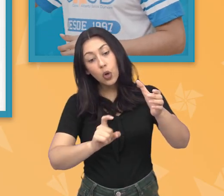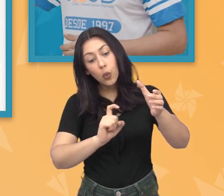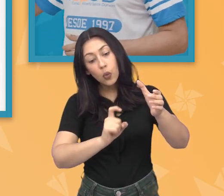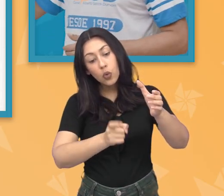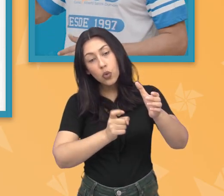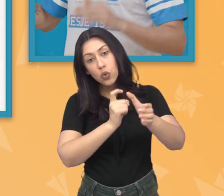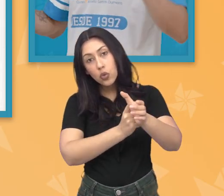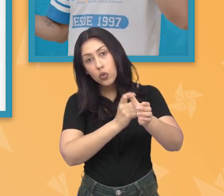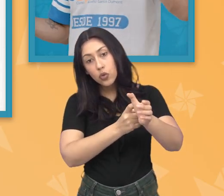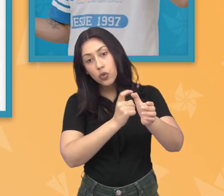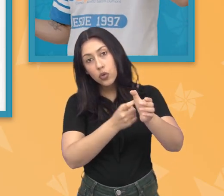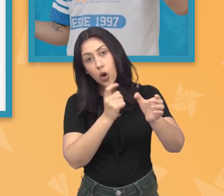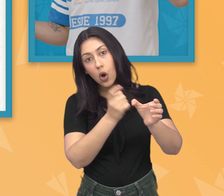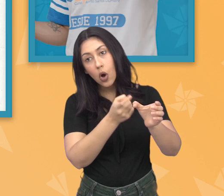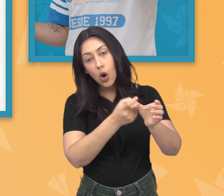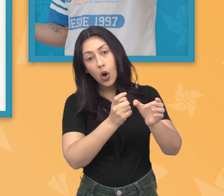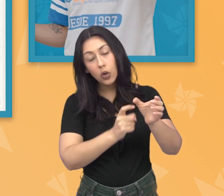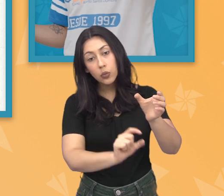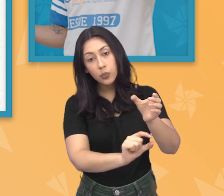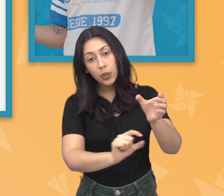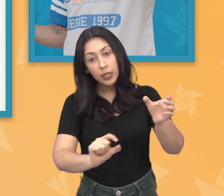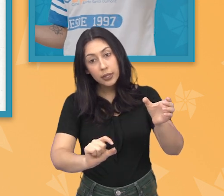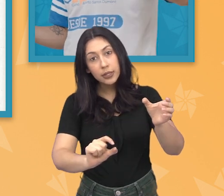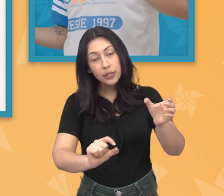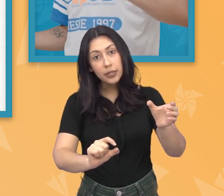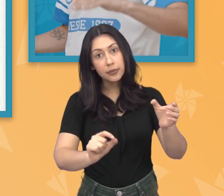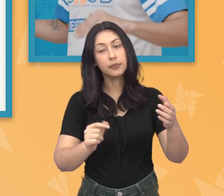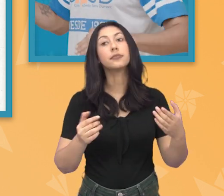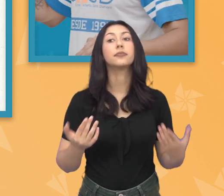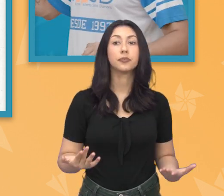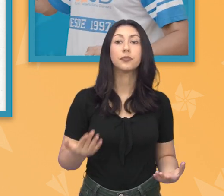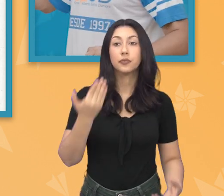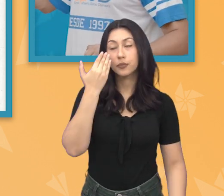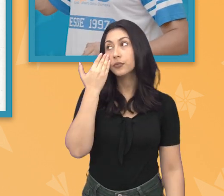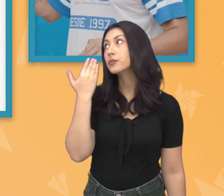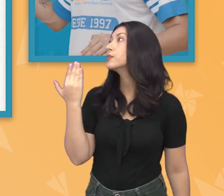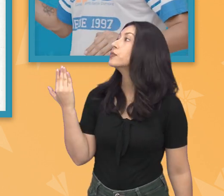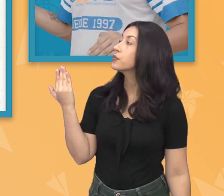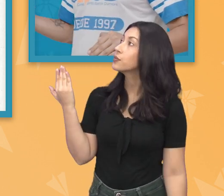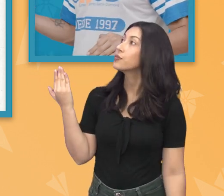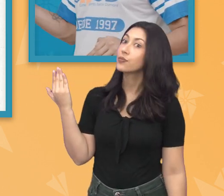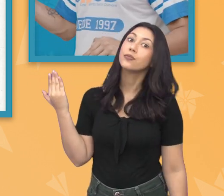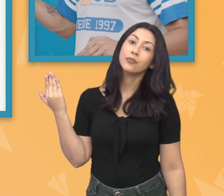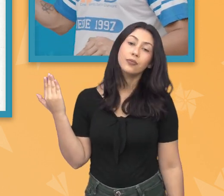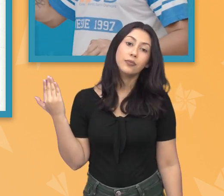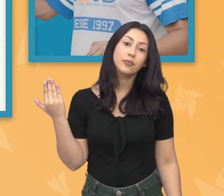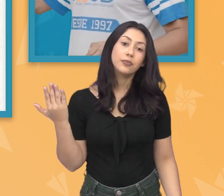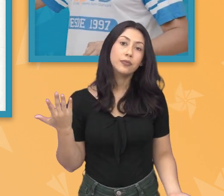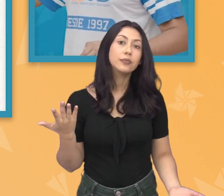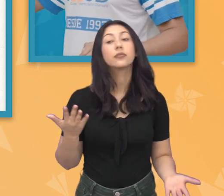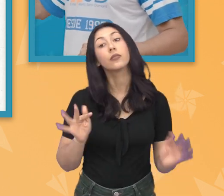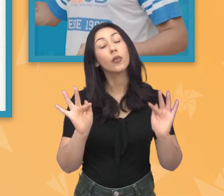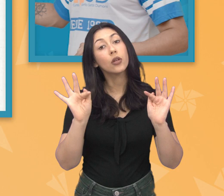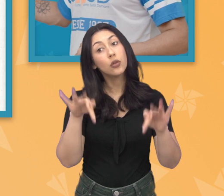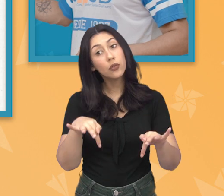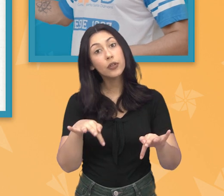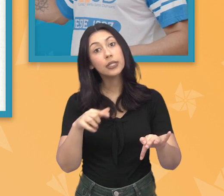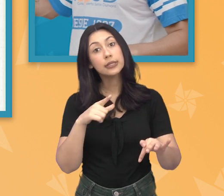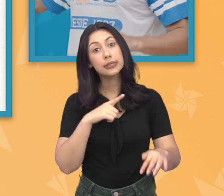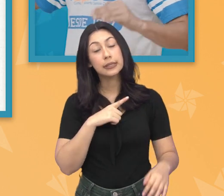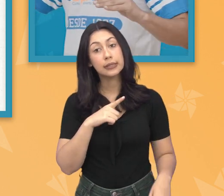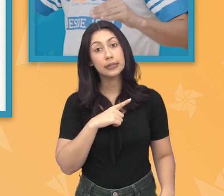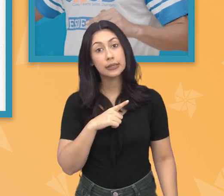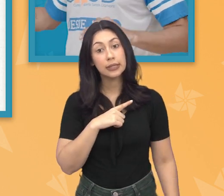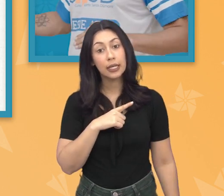imagem, né, a gente deixa sedimentar, que é esse nome que a gente deixa ele de decantar também. Depois a gente retira o líquido e por fim tem